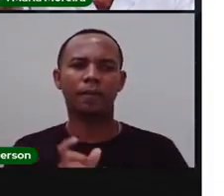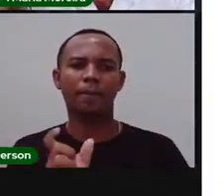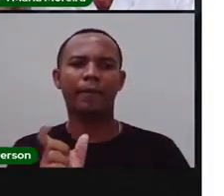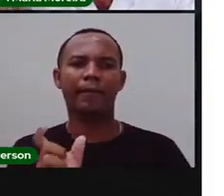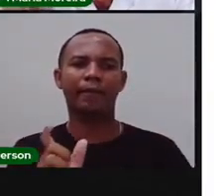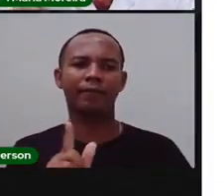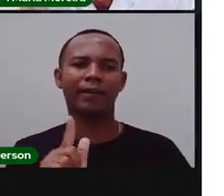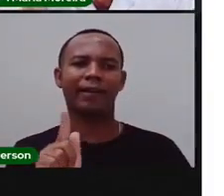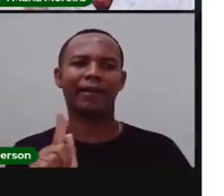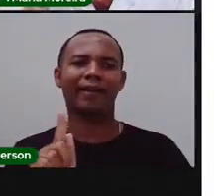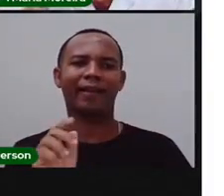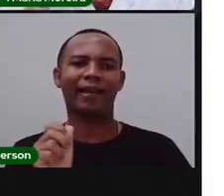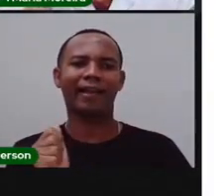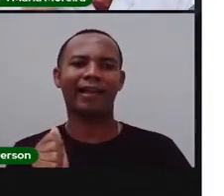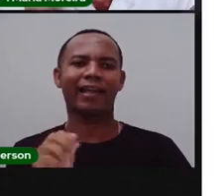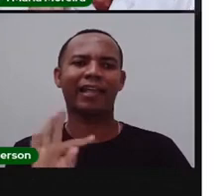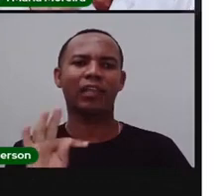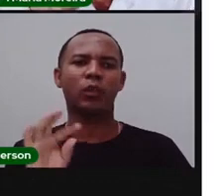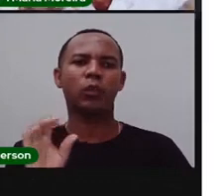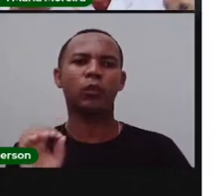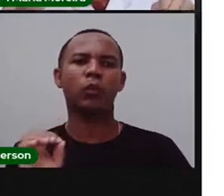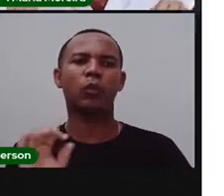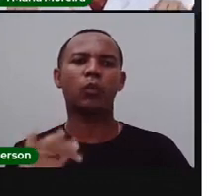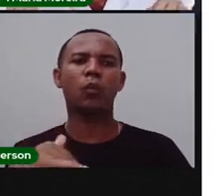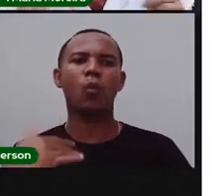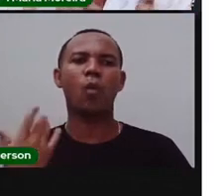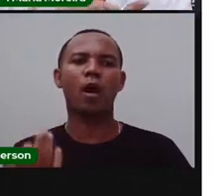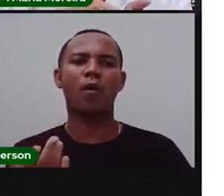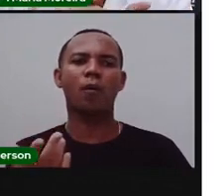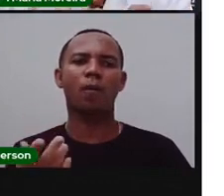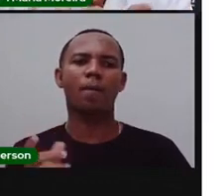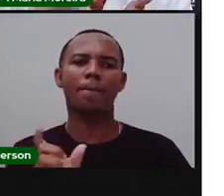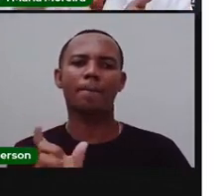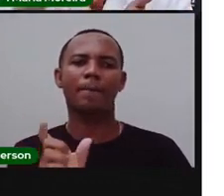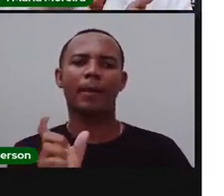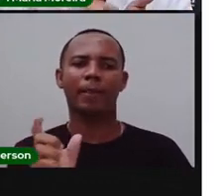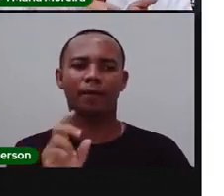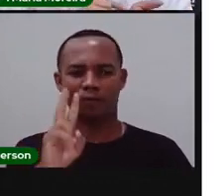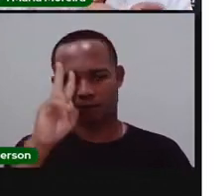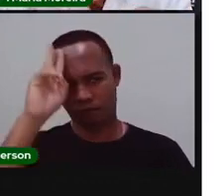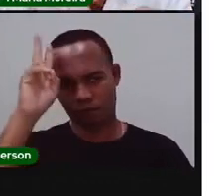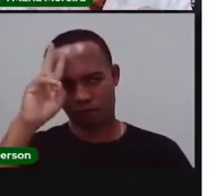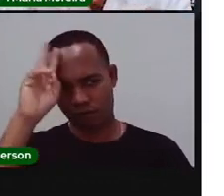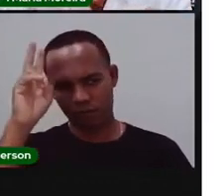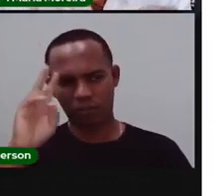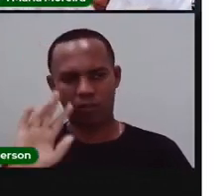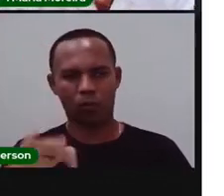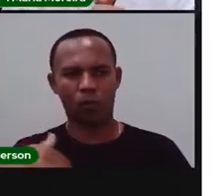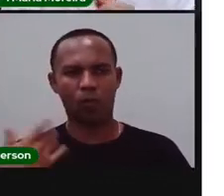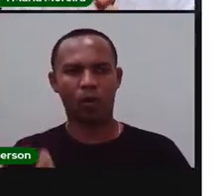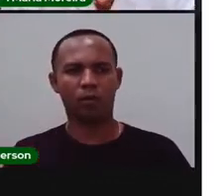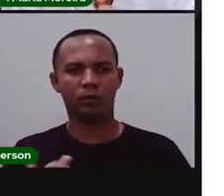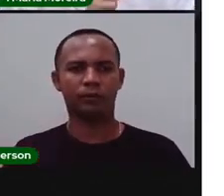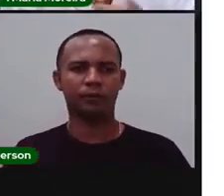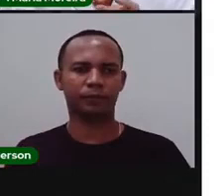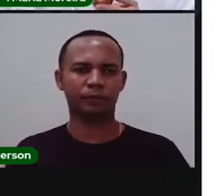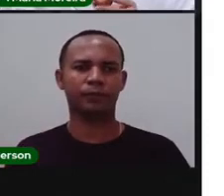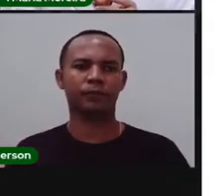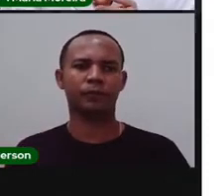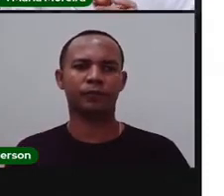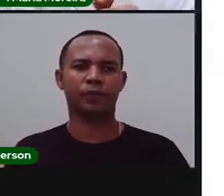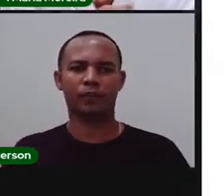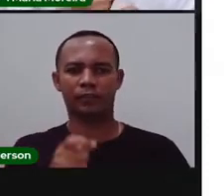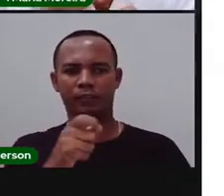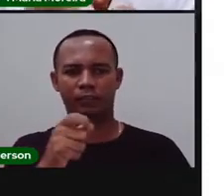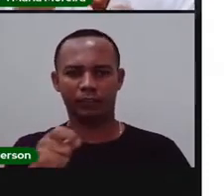Gato. Qual é a mais forte? O gá ou o tó? Aí eu escrevo aqui, ó. Sílaba tônica, que é a mesma coisa de sílaba forte. Escrevo